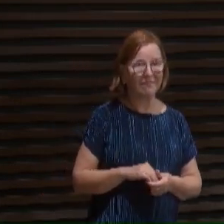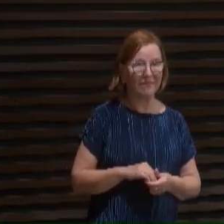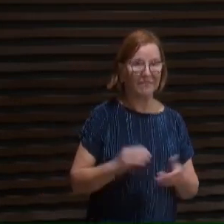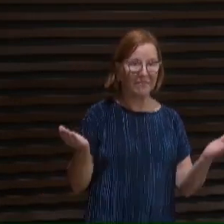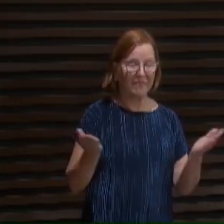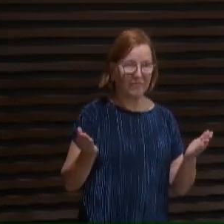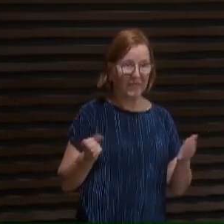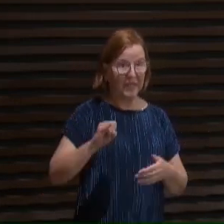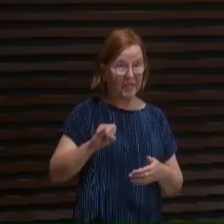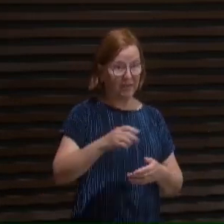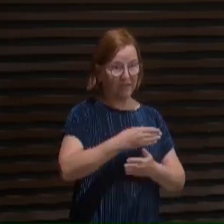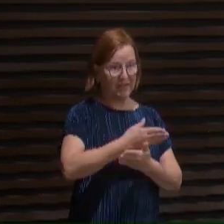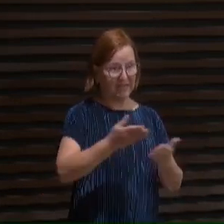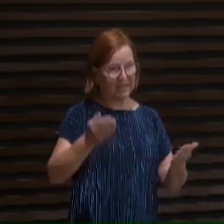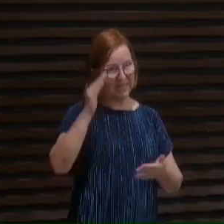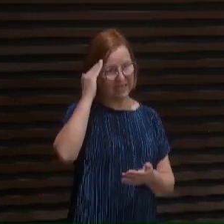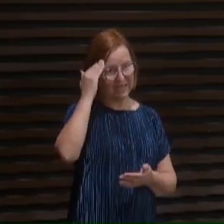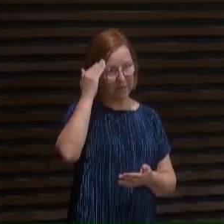Agora, se você sabe